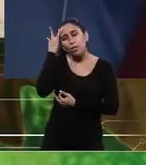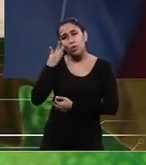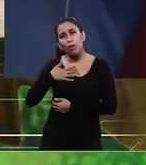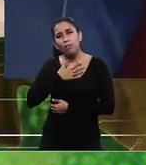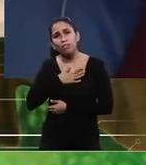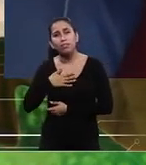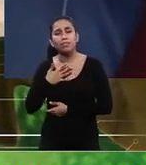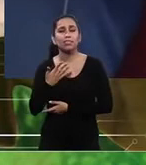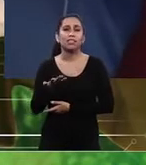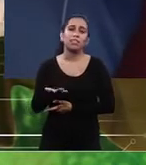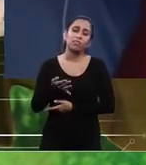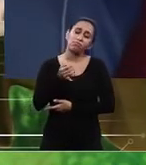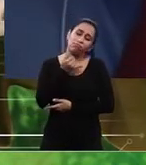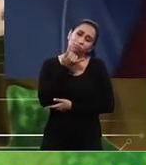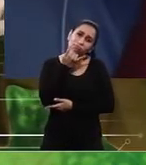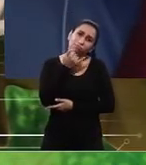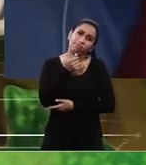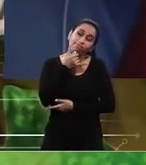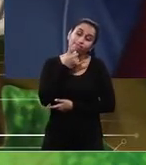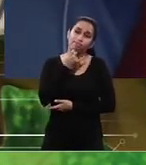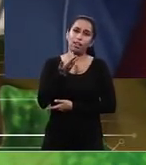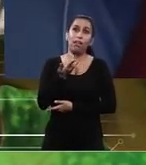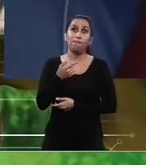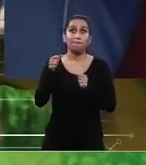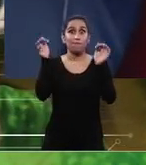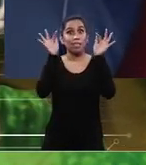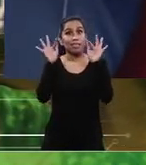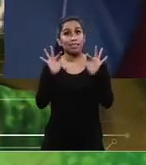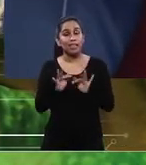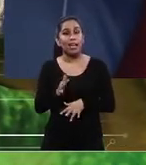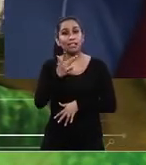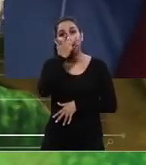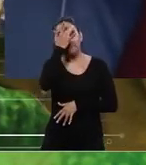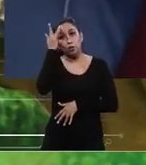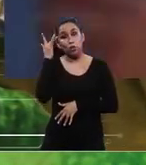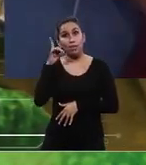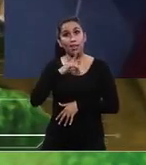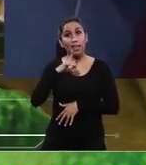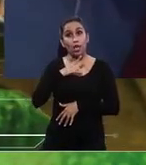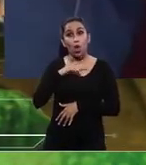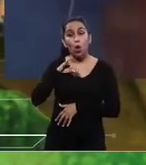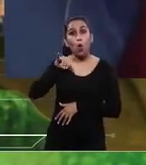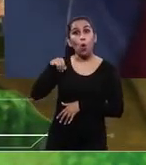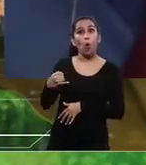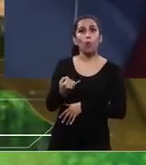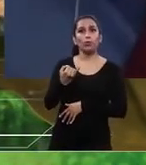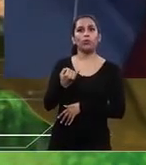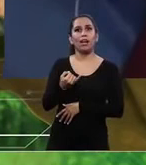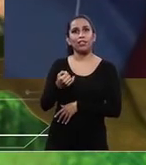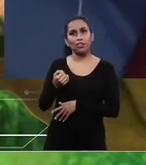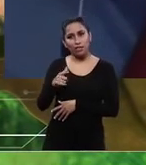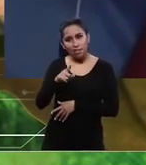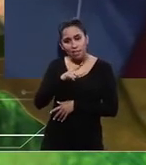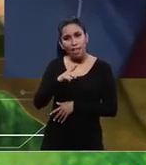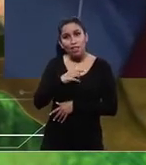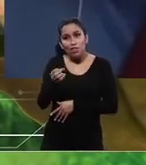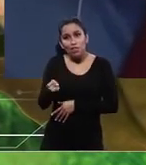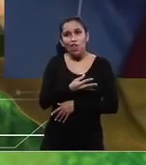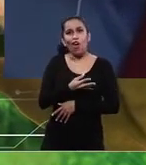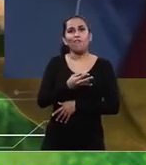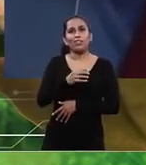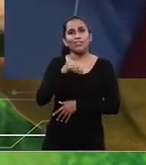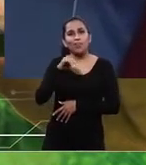coronavírus, felicidade para aqueles que ainda estão tendo a oportunidade de refazer os seus caminhos, que nós tenhamos